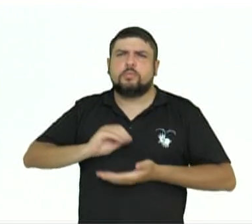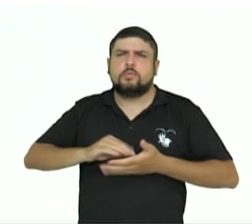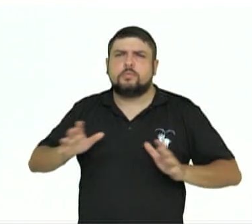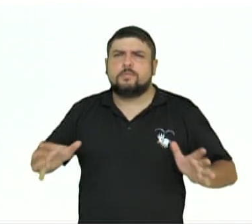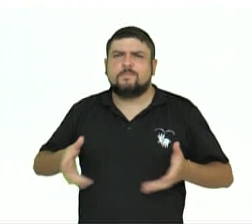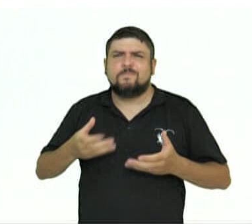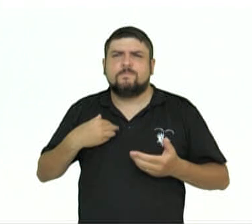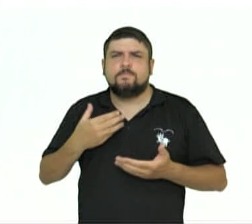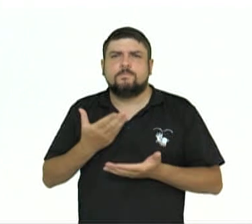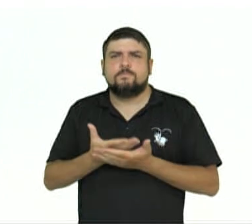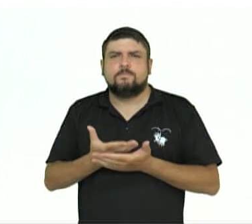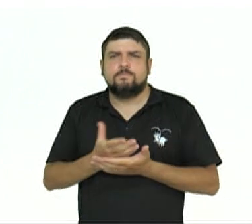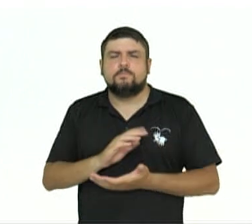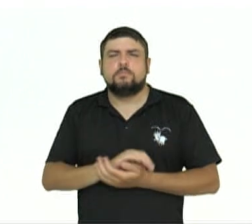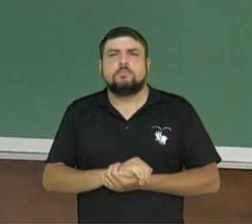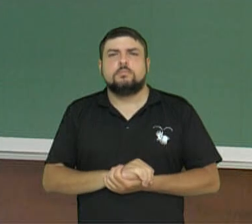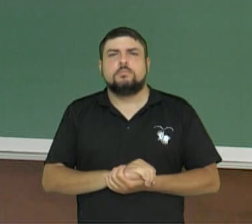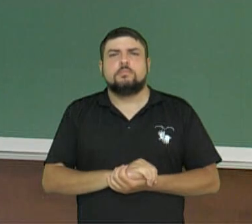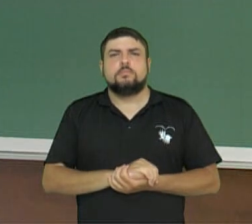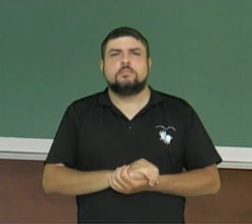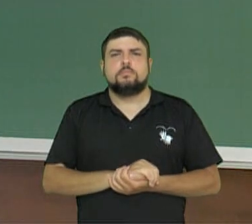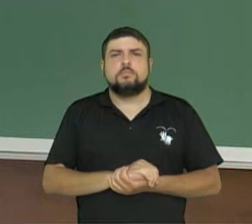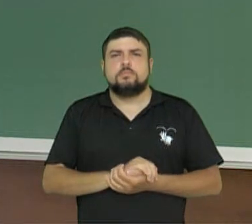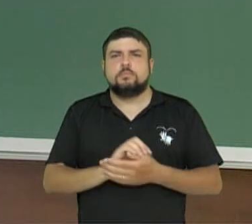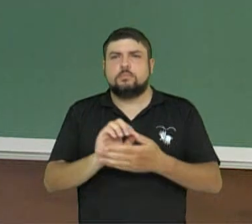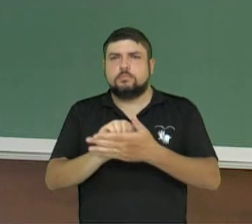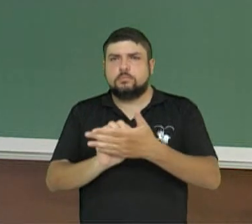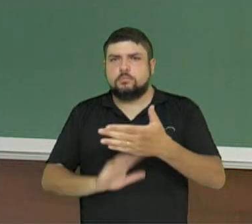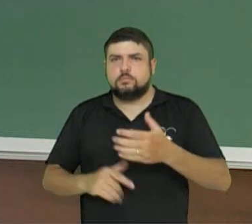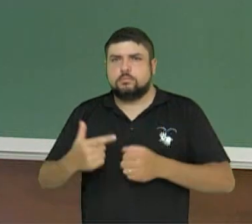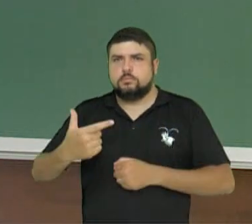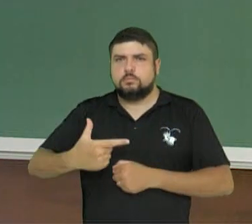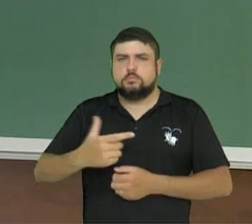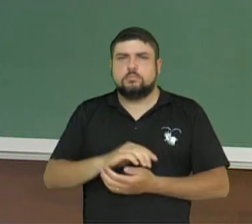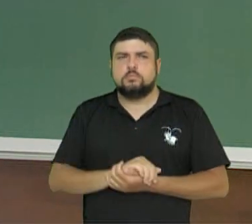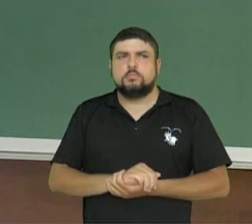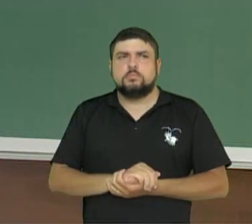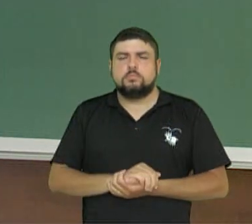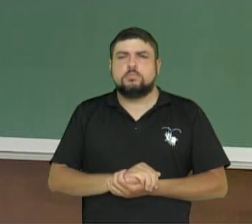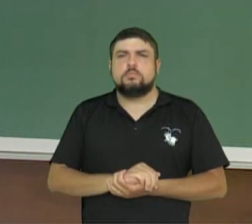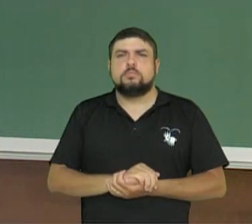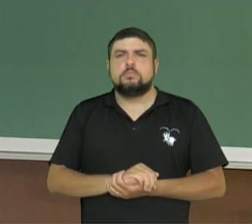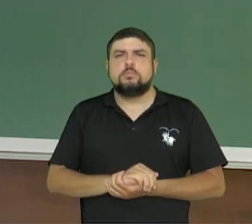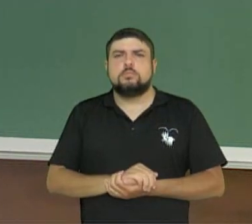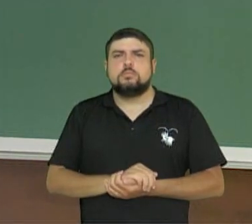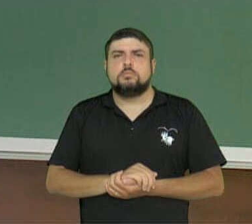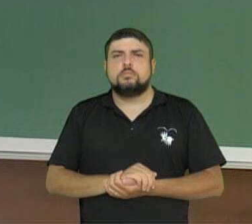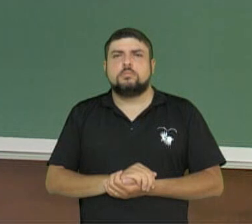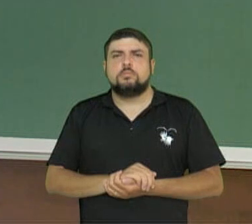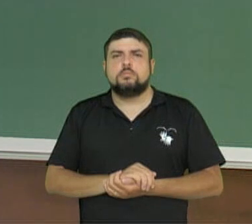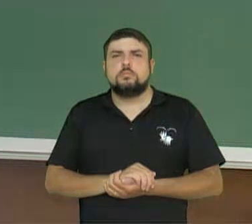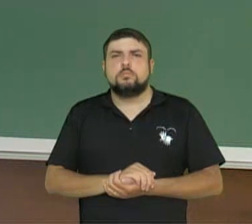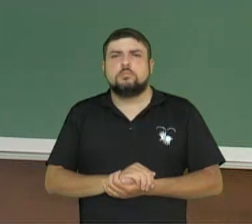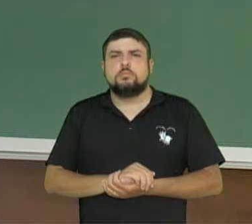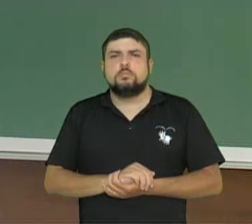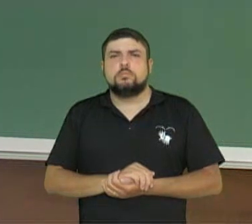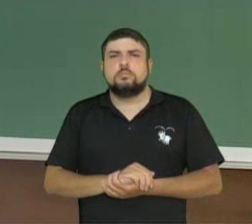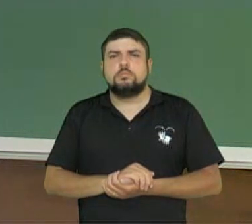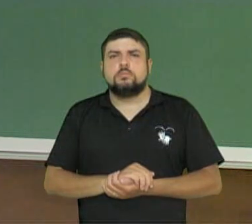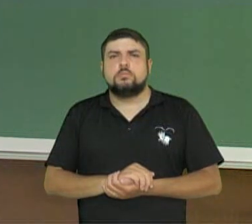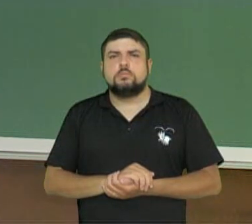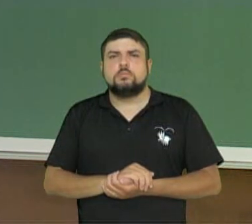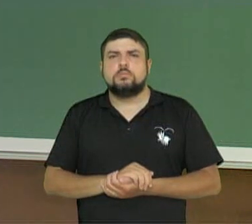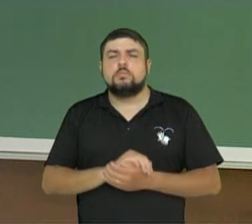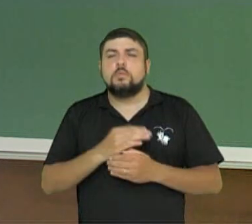os estudos. Bien? Atividade 2. Segundo os conhecimentos prévios, segundo